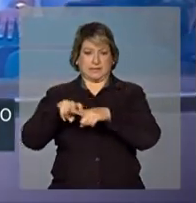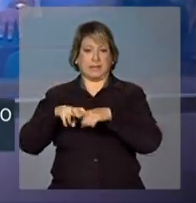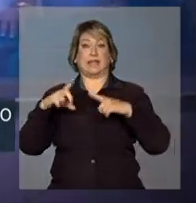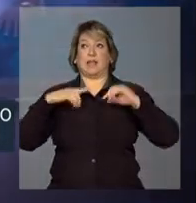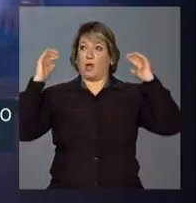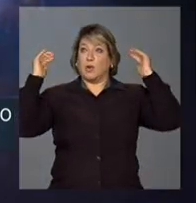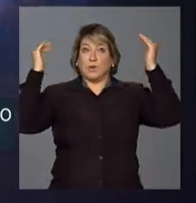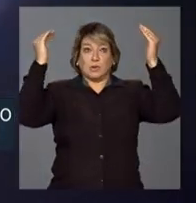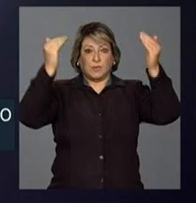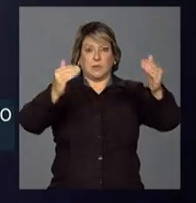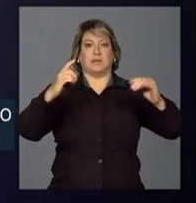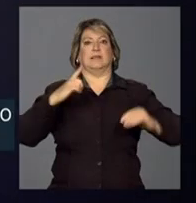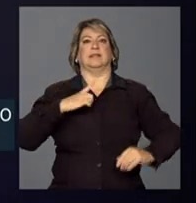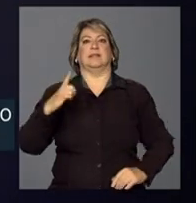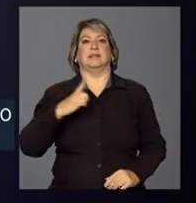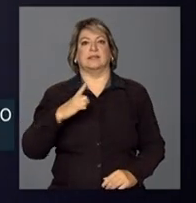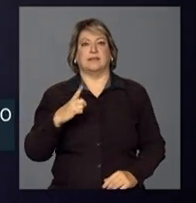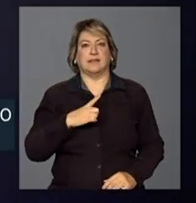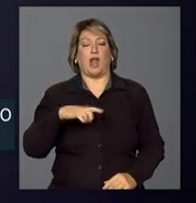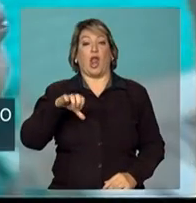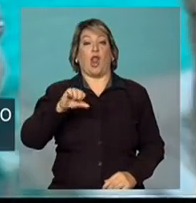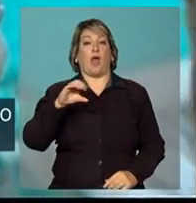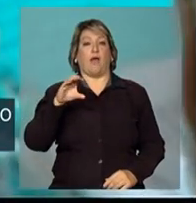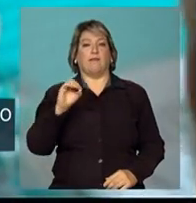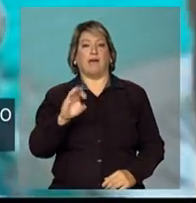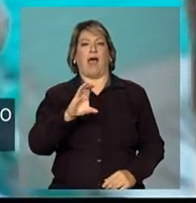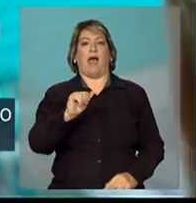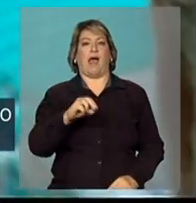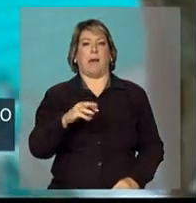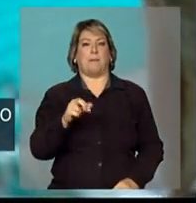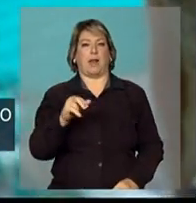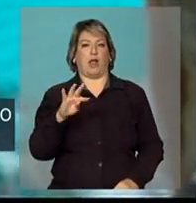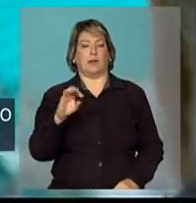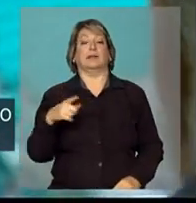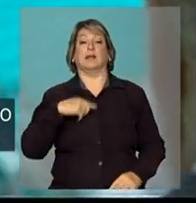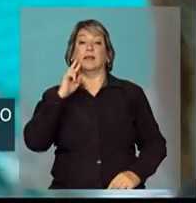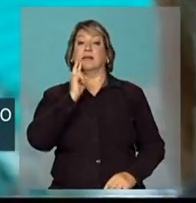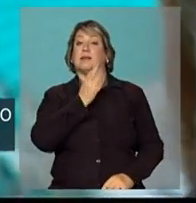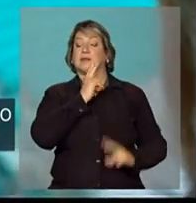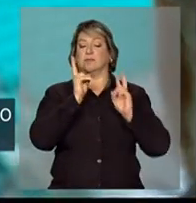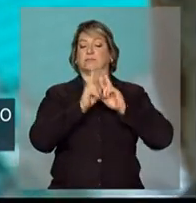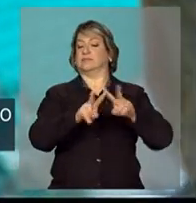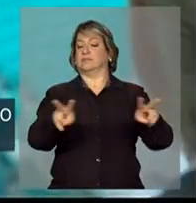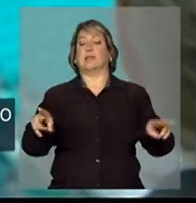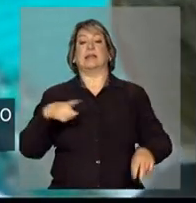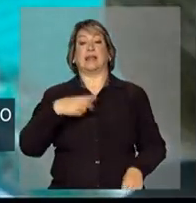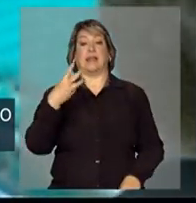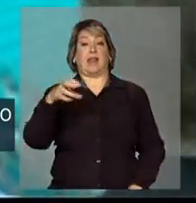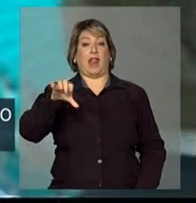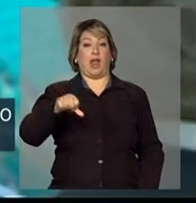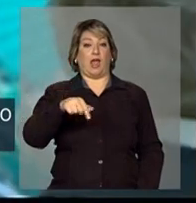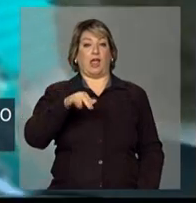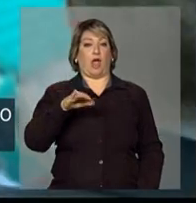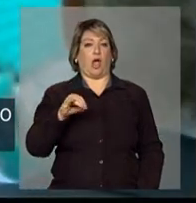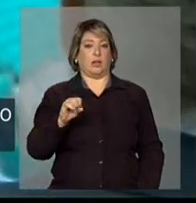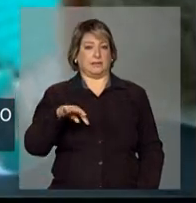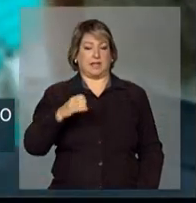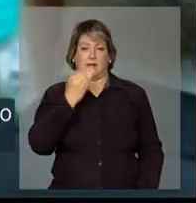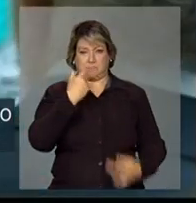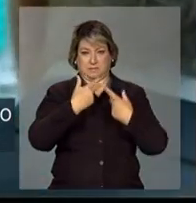90 camarotes, tem restaurantes panorâmicos, 39 quiosques de